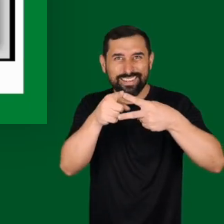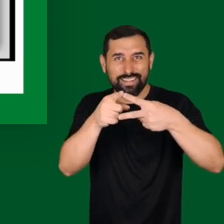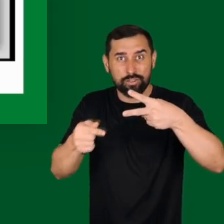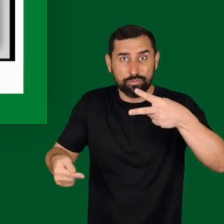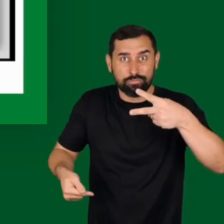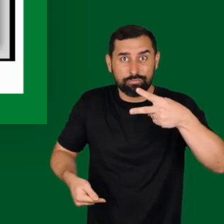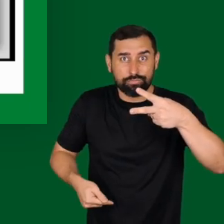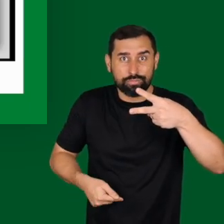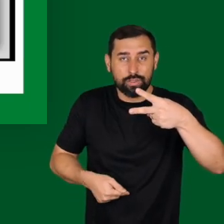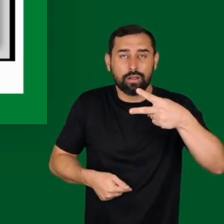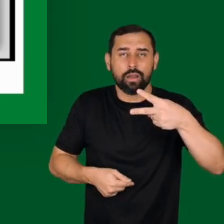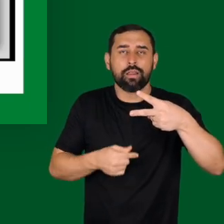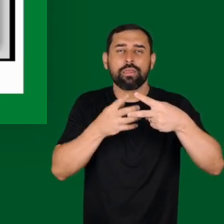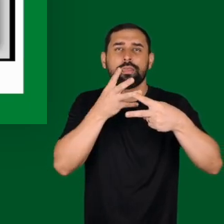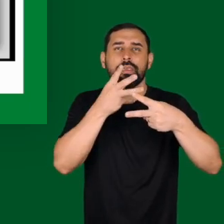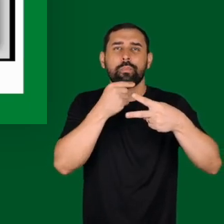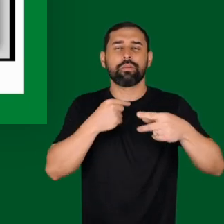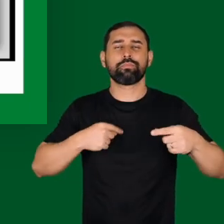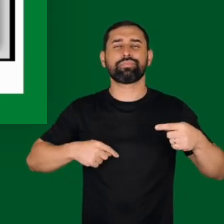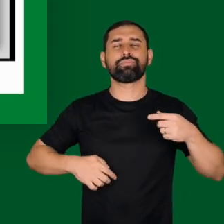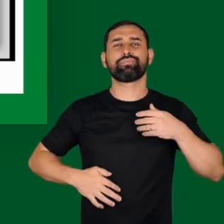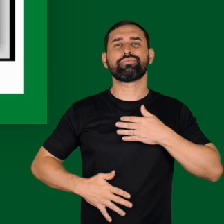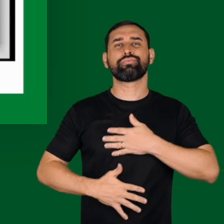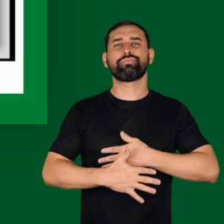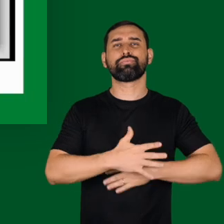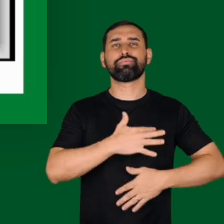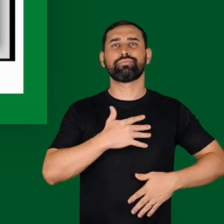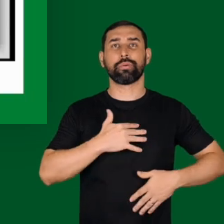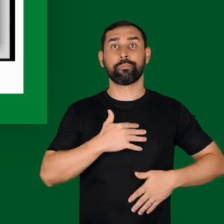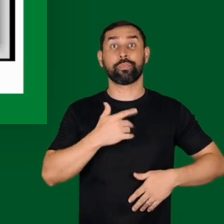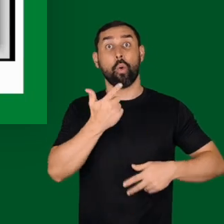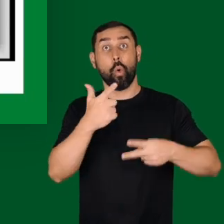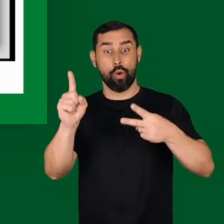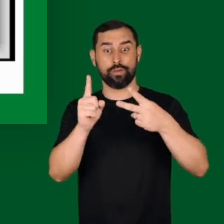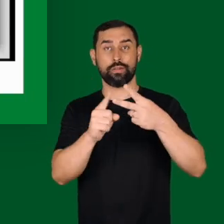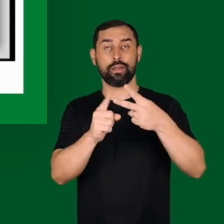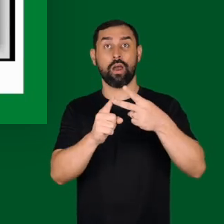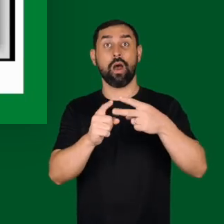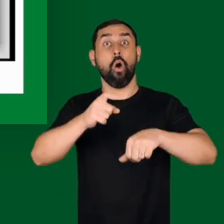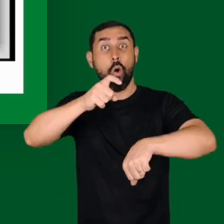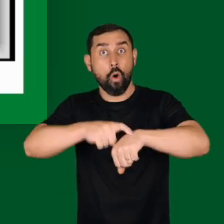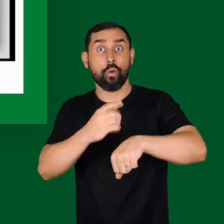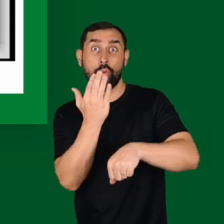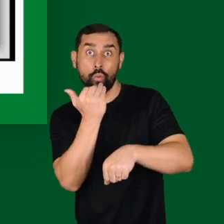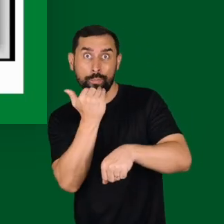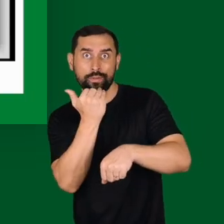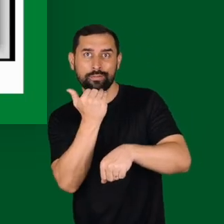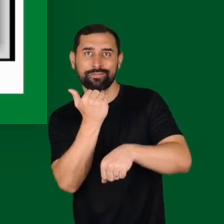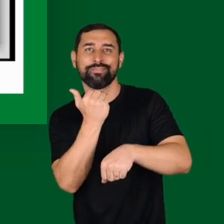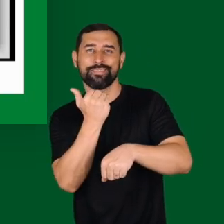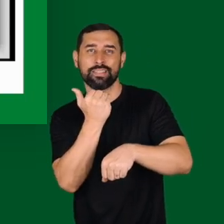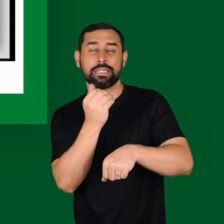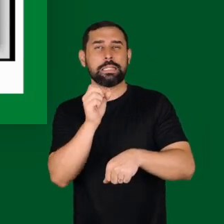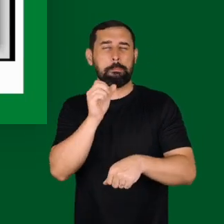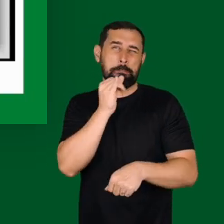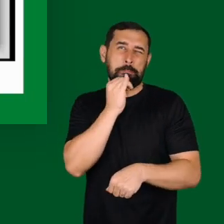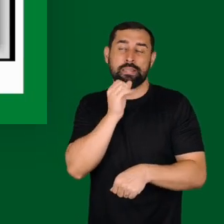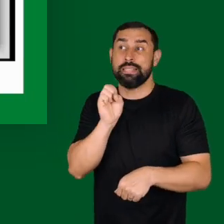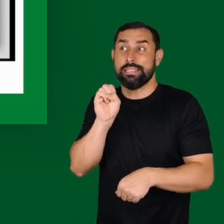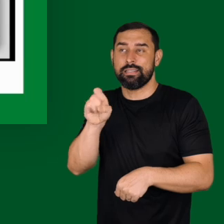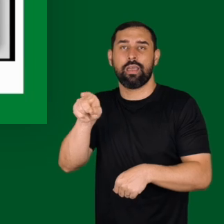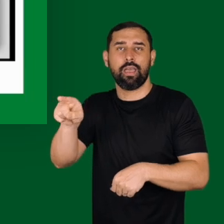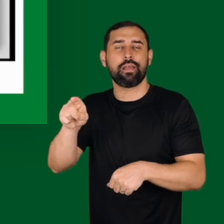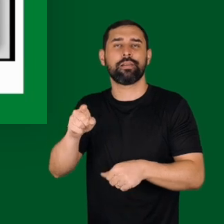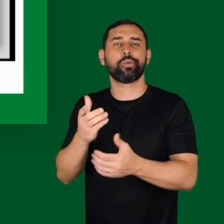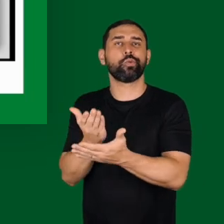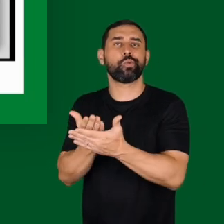que dura ao longo do dia inteiro, e a insulina regular para o horário das refeições. Então, Se ele estuda, por exemplo, no período da tarde, então